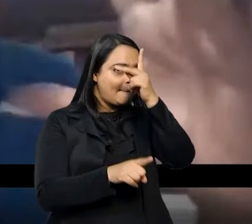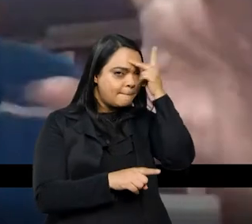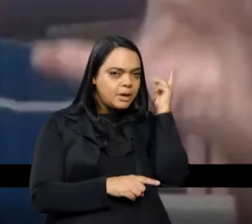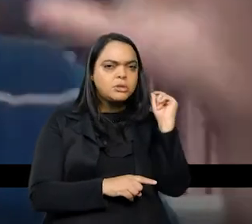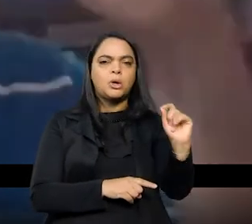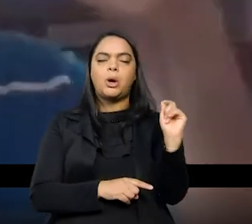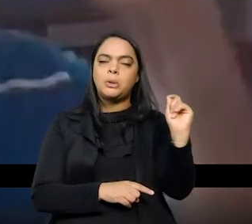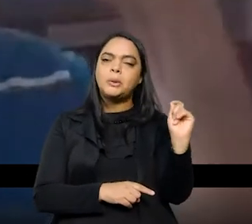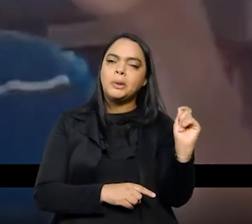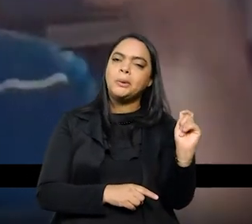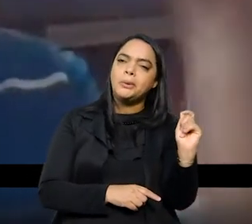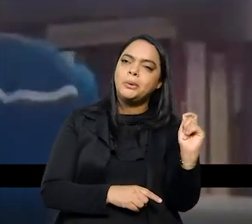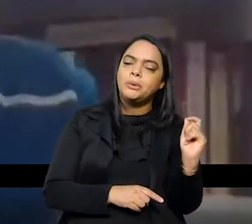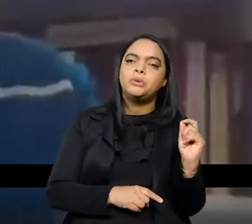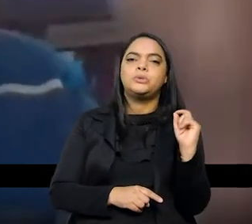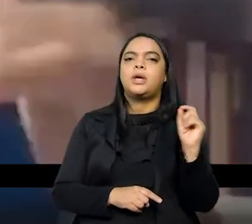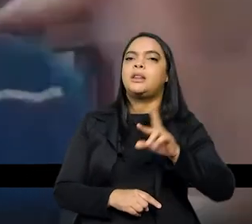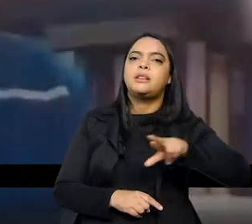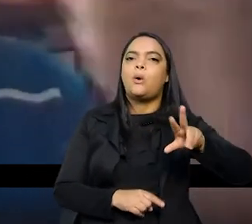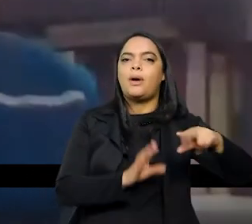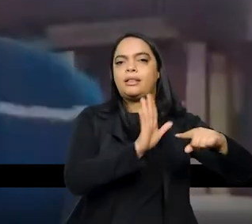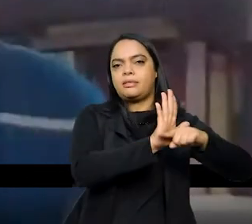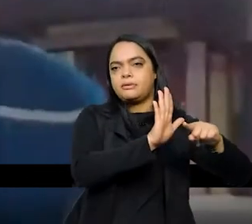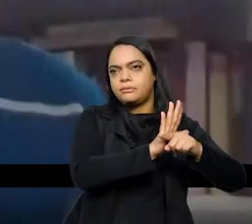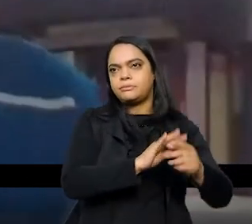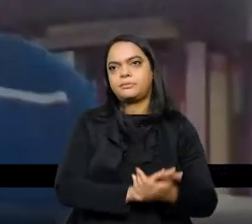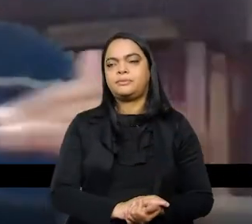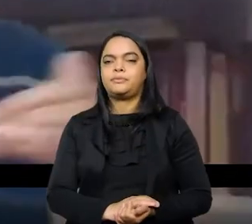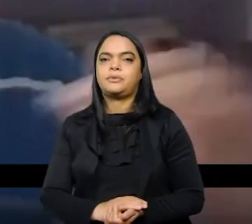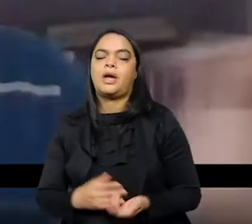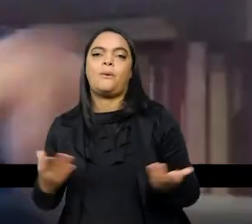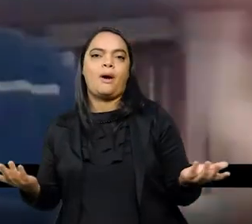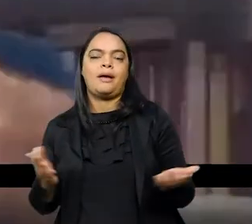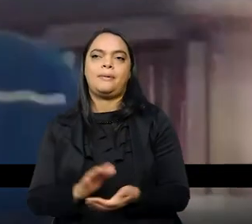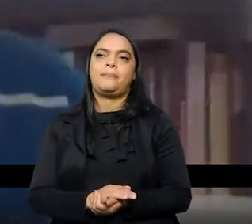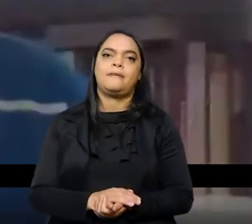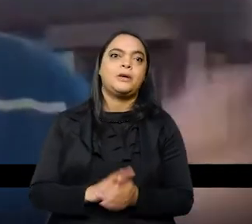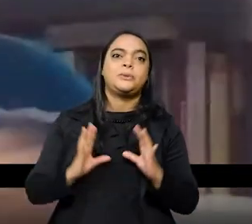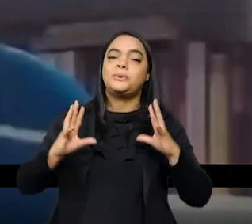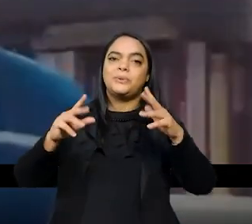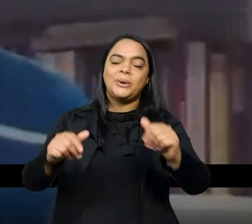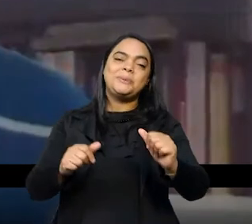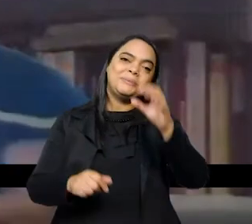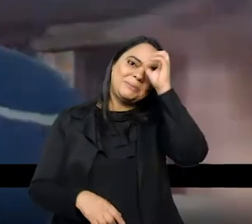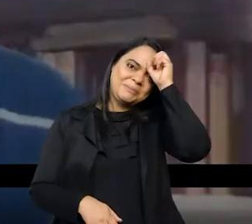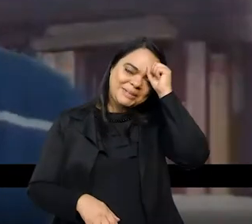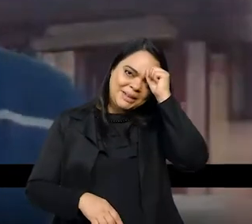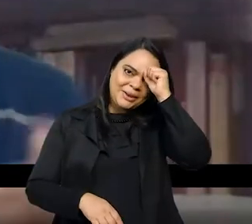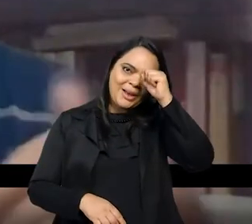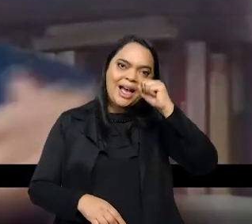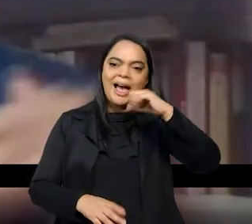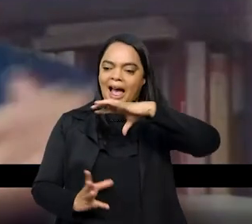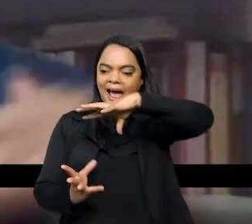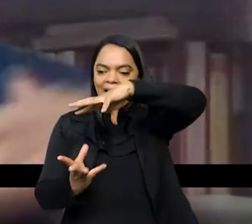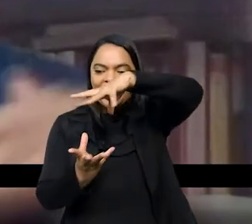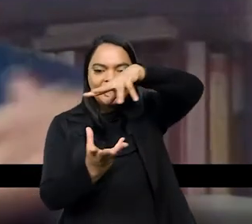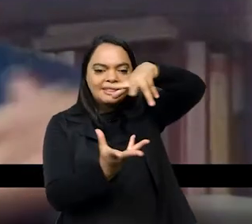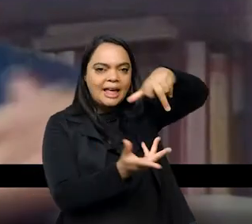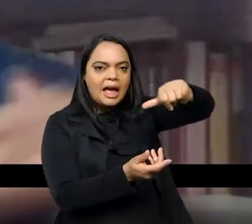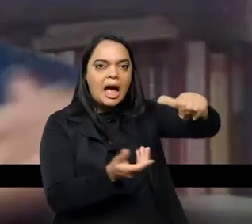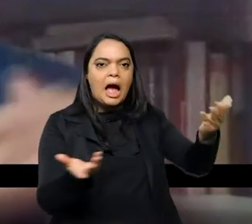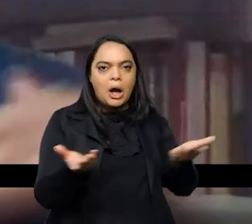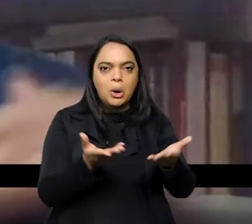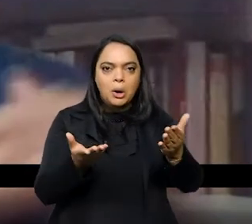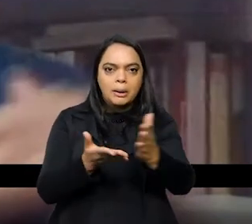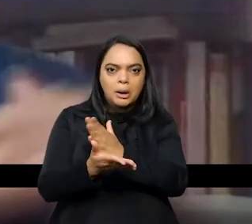tanta gente morreu porque dizia que a Terra era redonda, agora a Terra é plana. Eu não sei como é que está o problema da geografia com essas